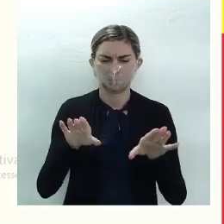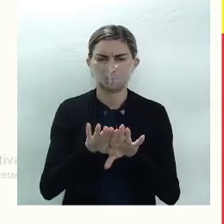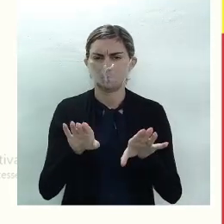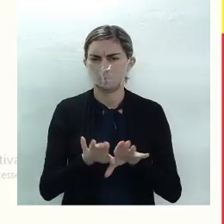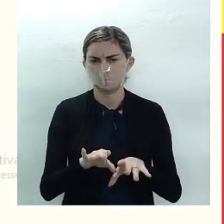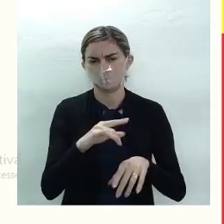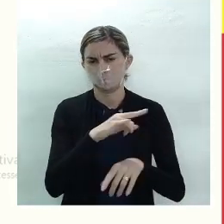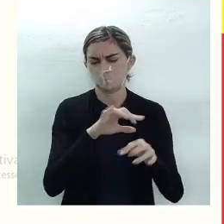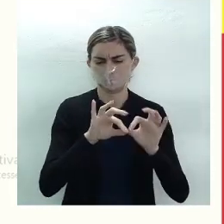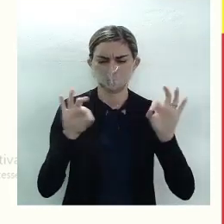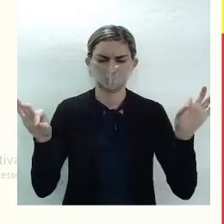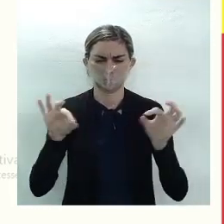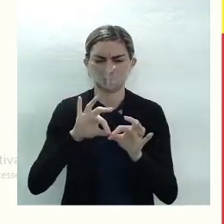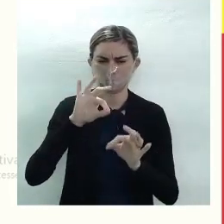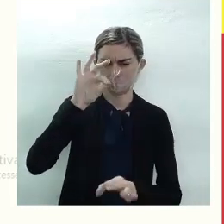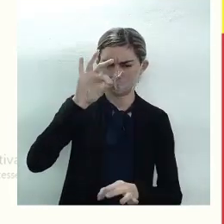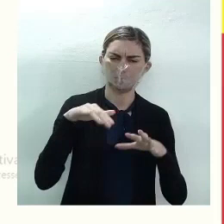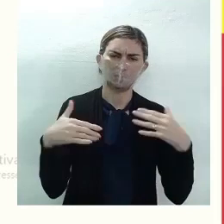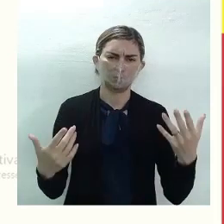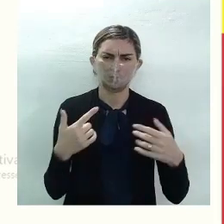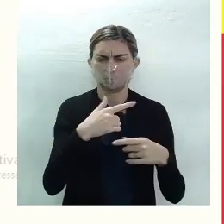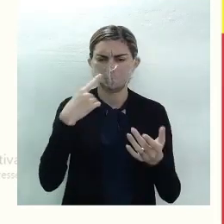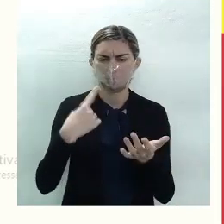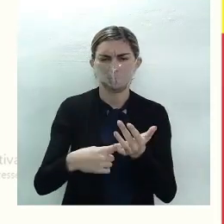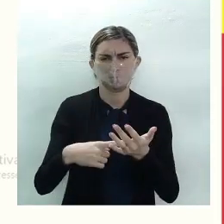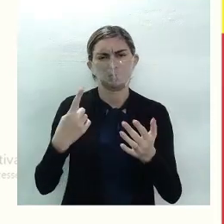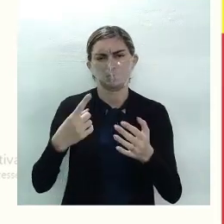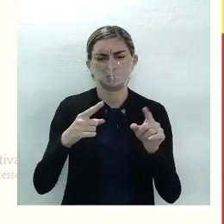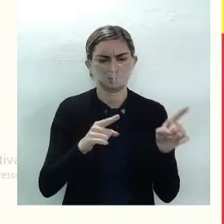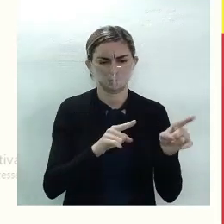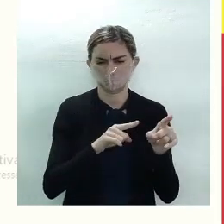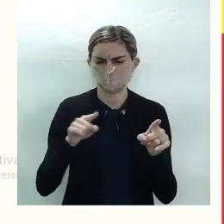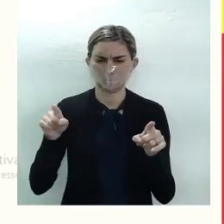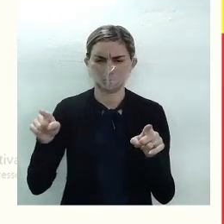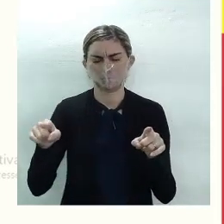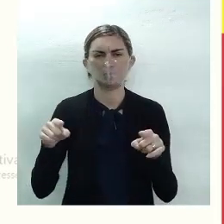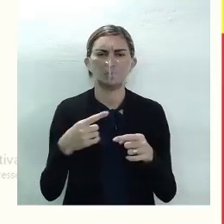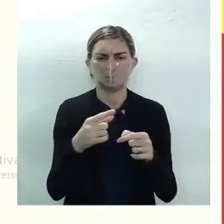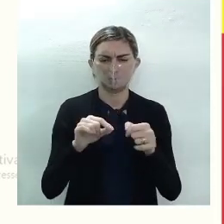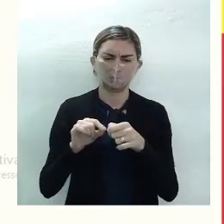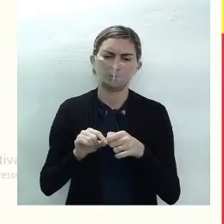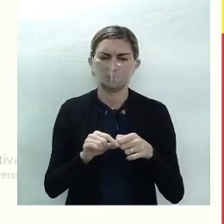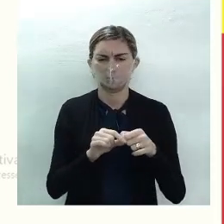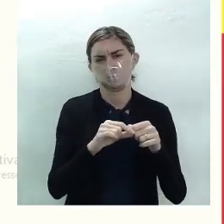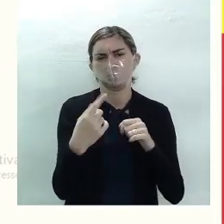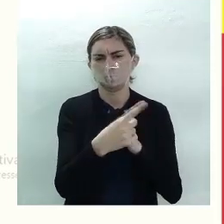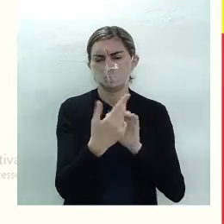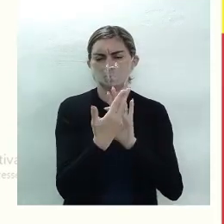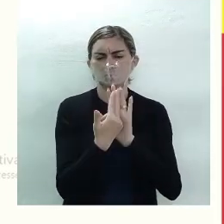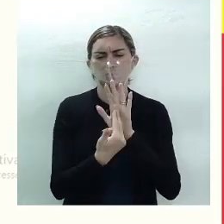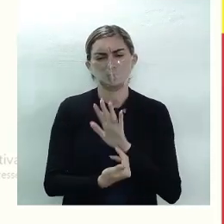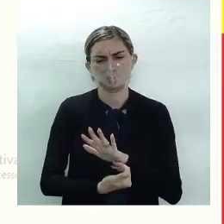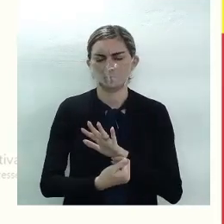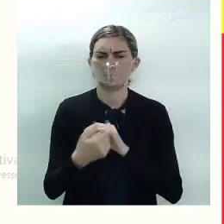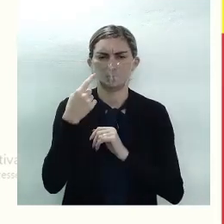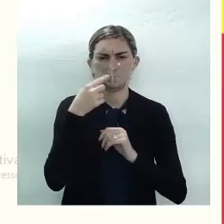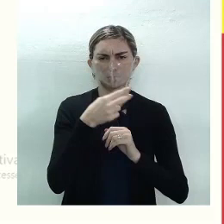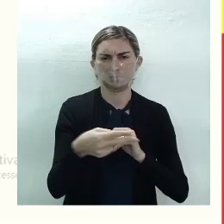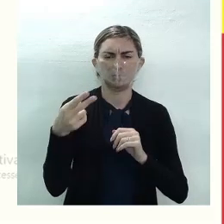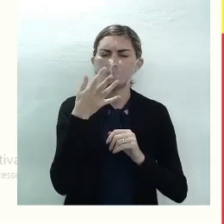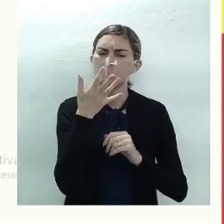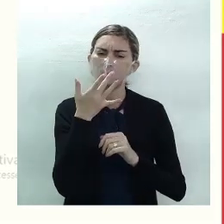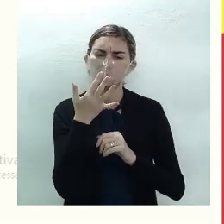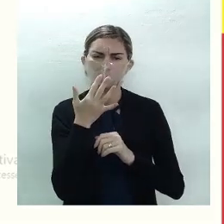a essa distância aí. Então, você marcando ou ligando os pontos, forma essa figura. Veja que essa